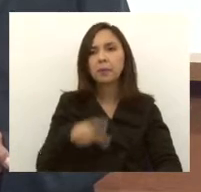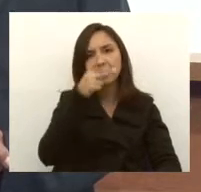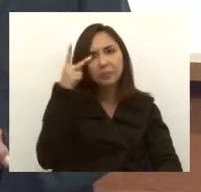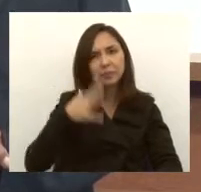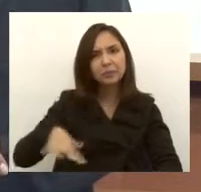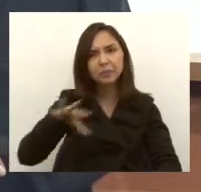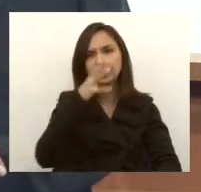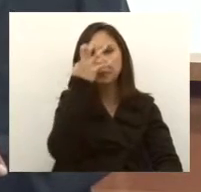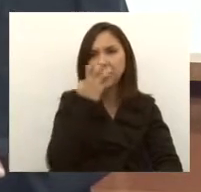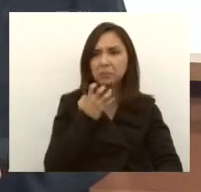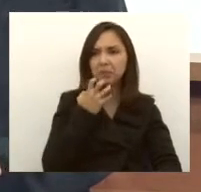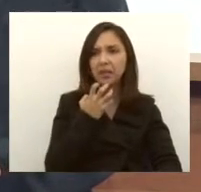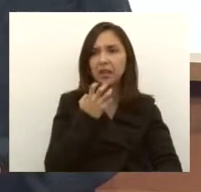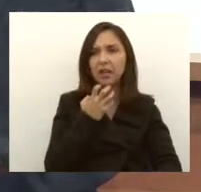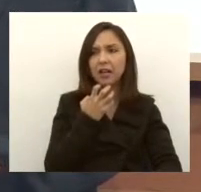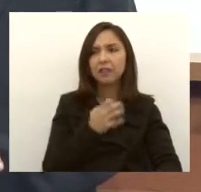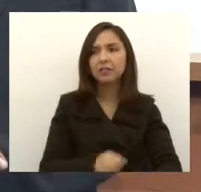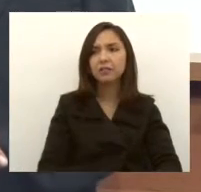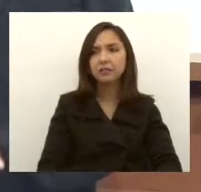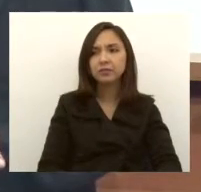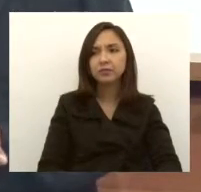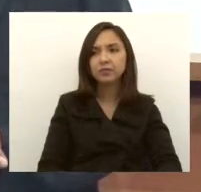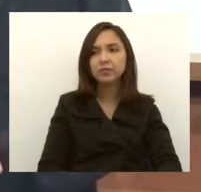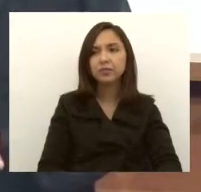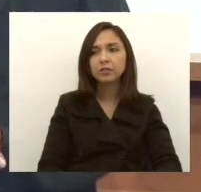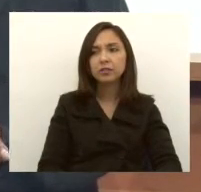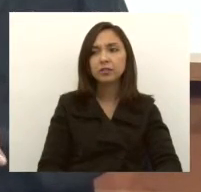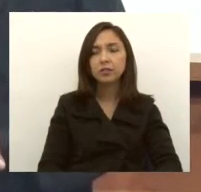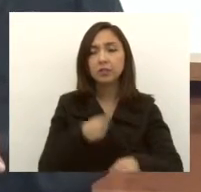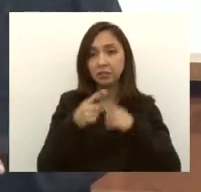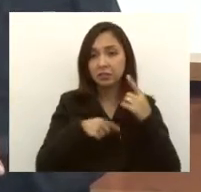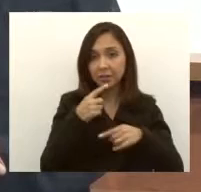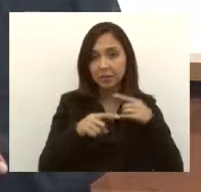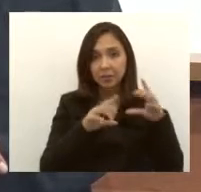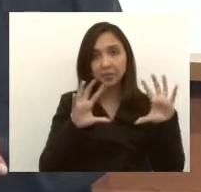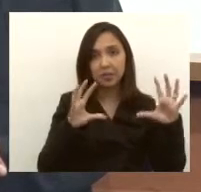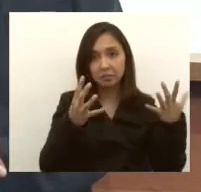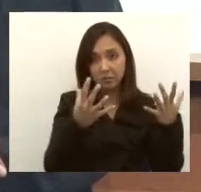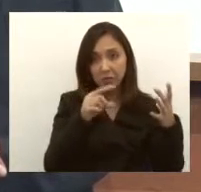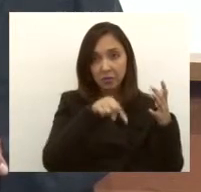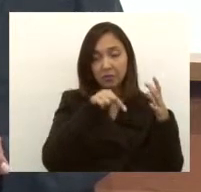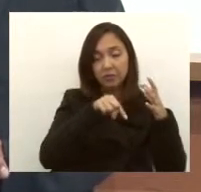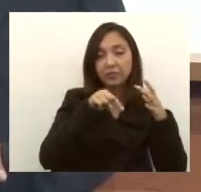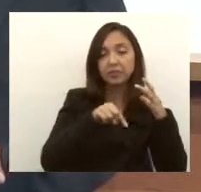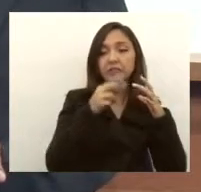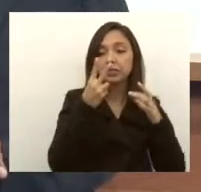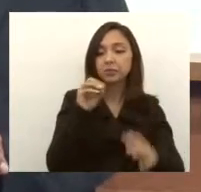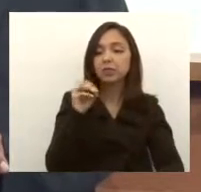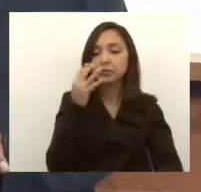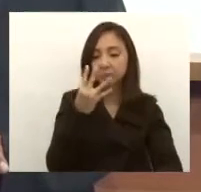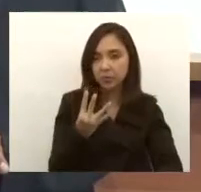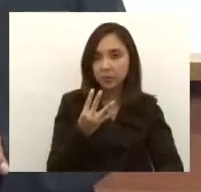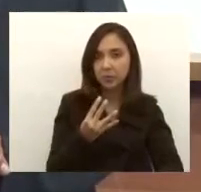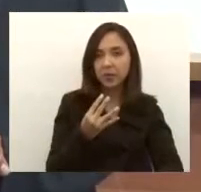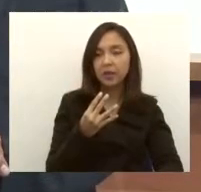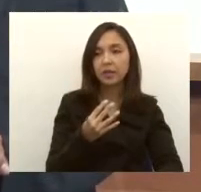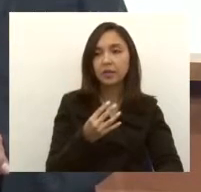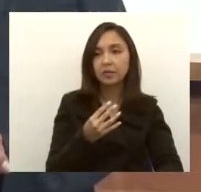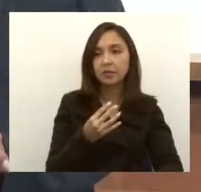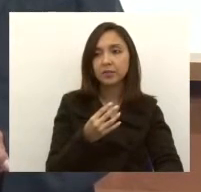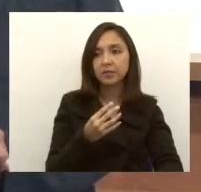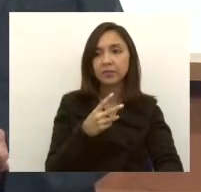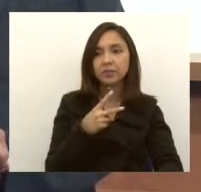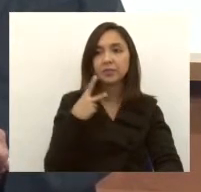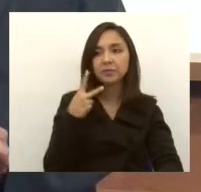ficaram bravo. E quando fizemos a convenção em 2004, pela liderança